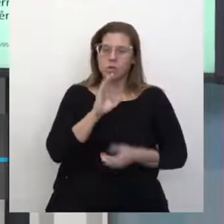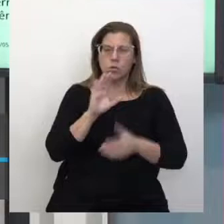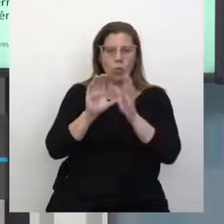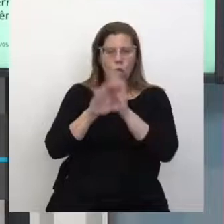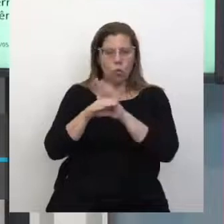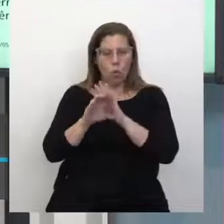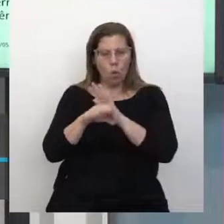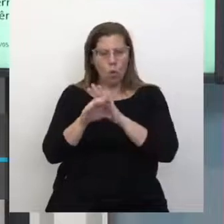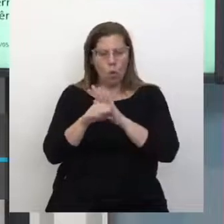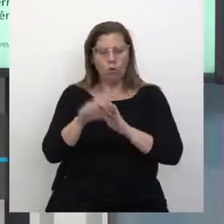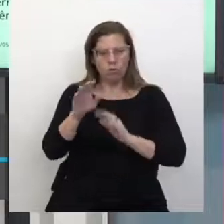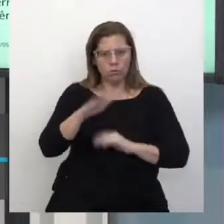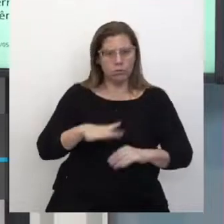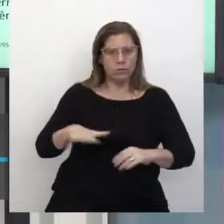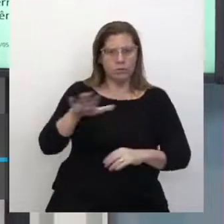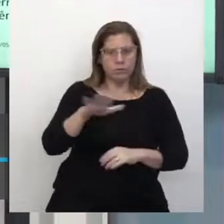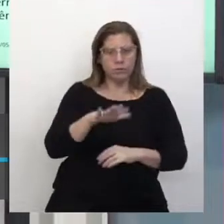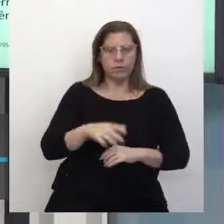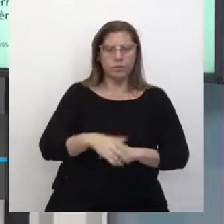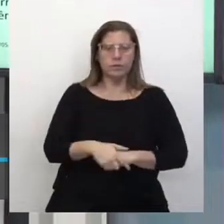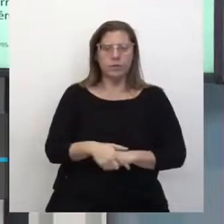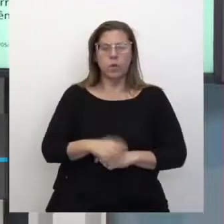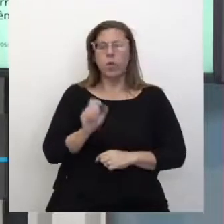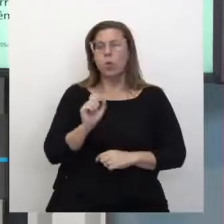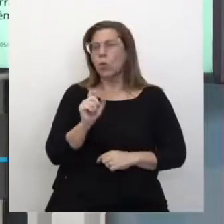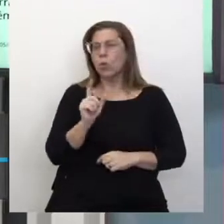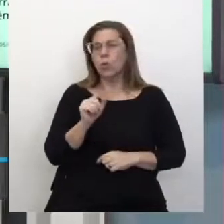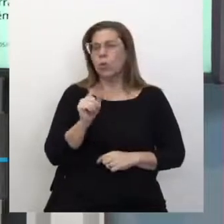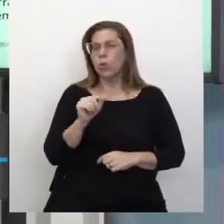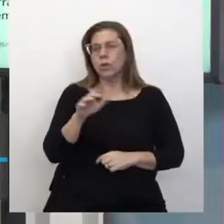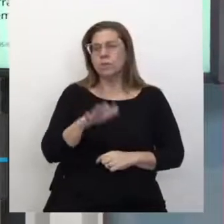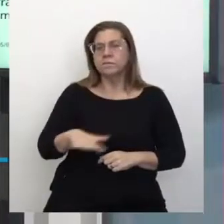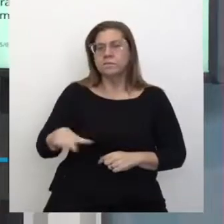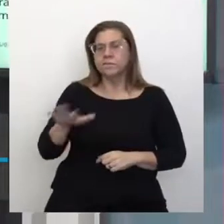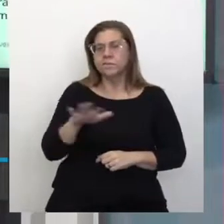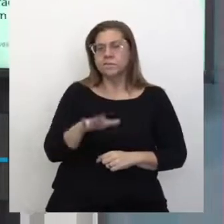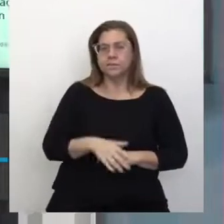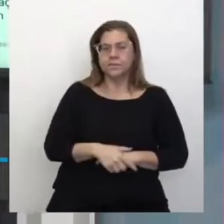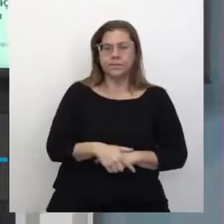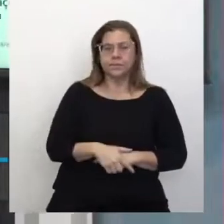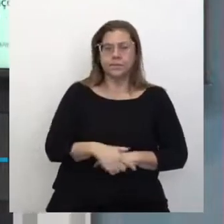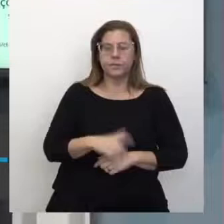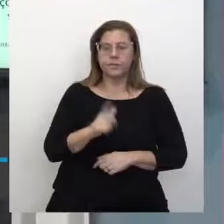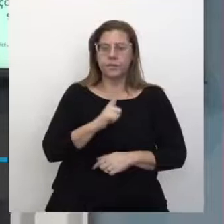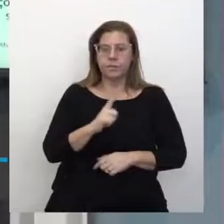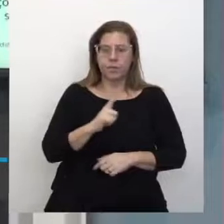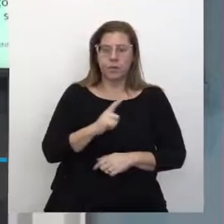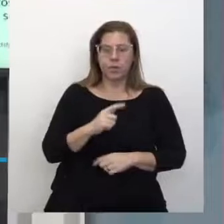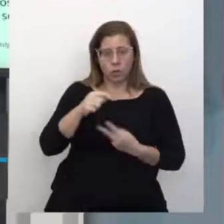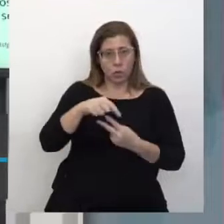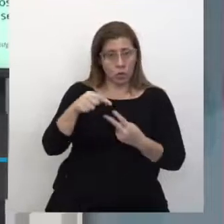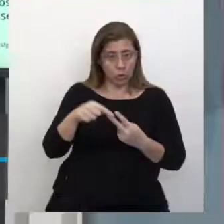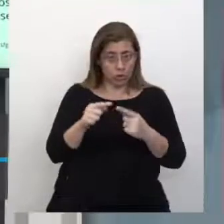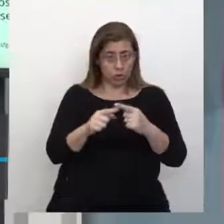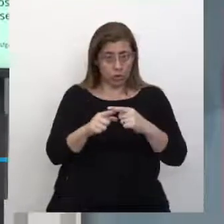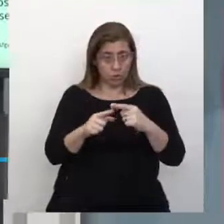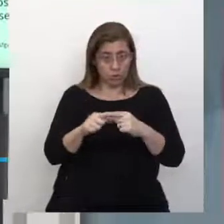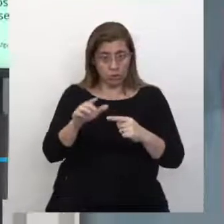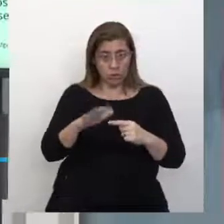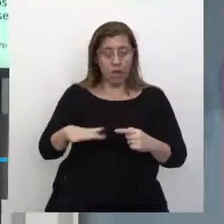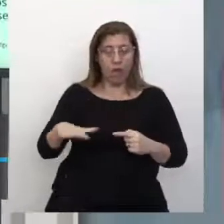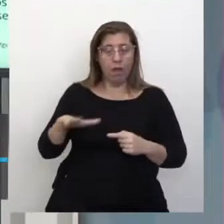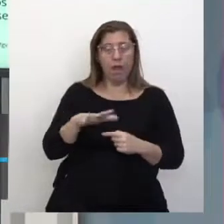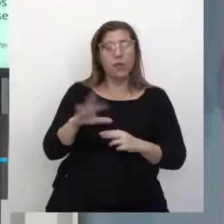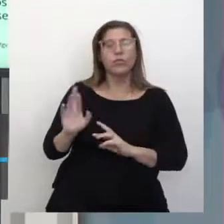conceitos sobre os espaços expositivos. O que são esses espaços expositivos, tá? Nós temos, então, dois tipos de espaços